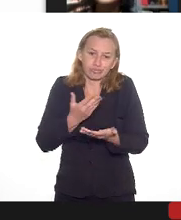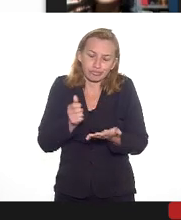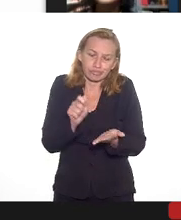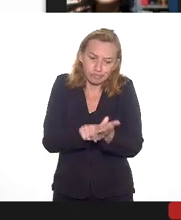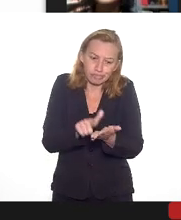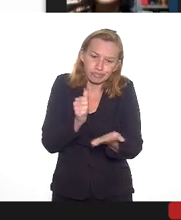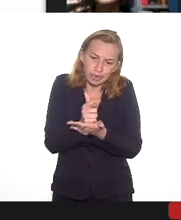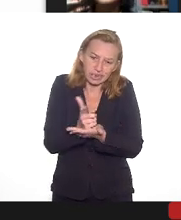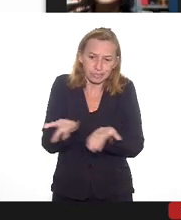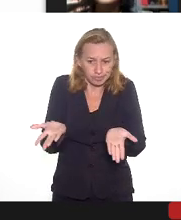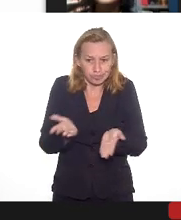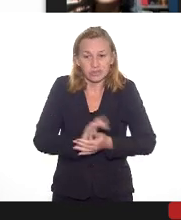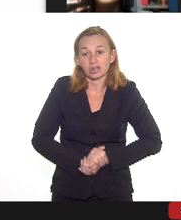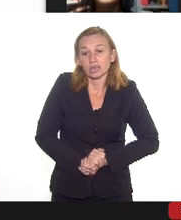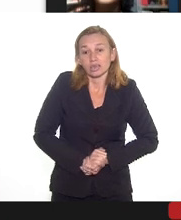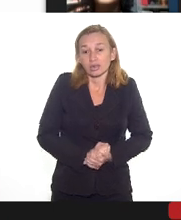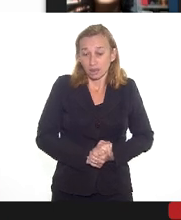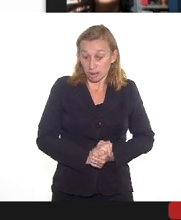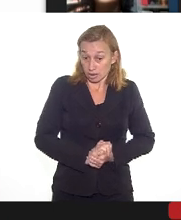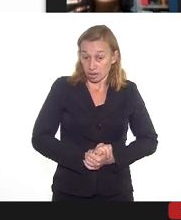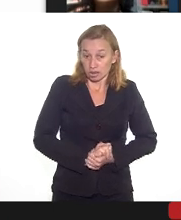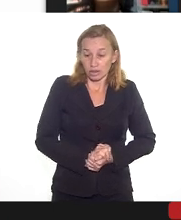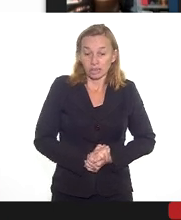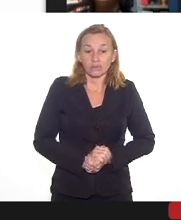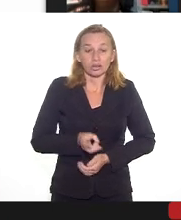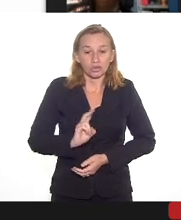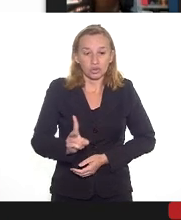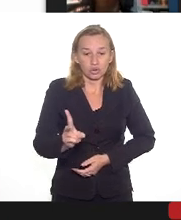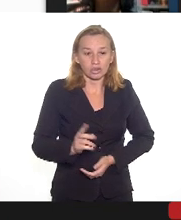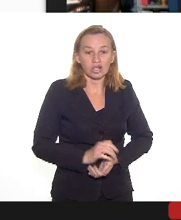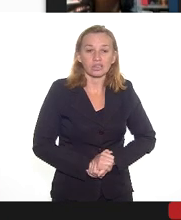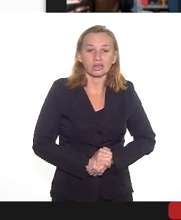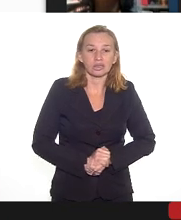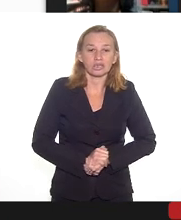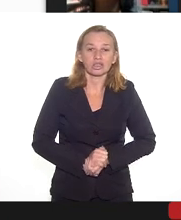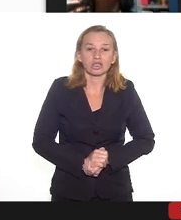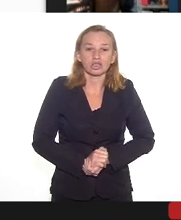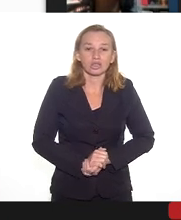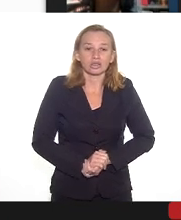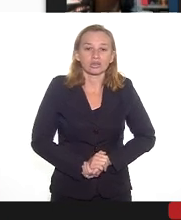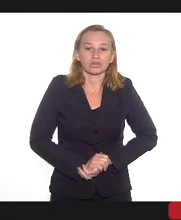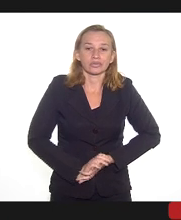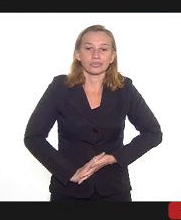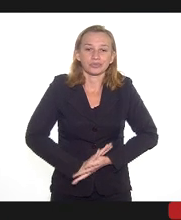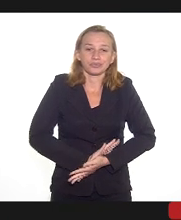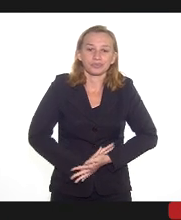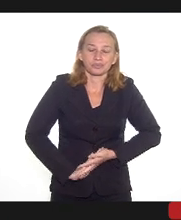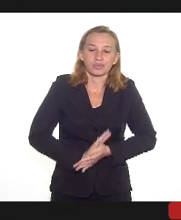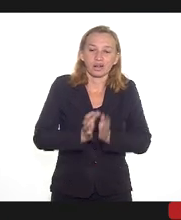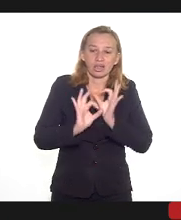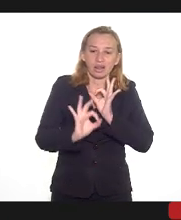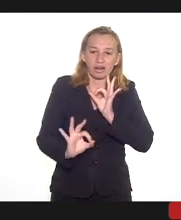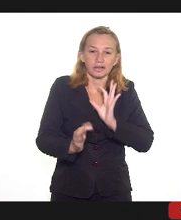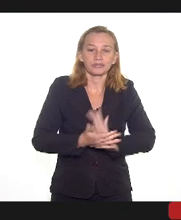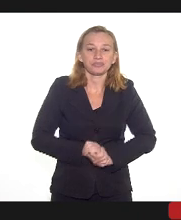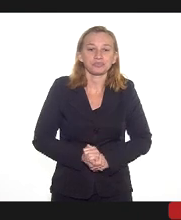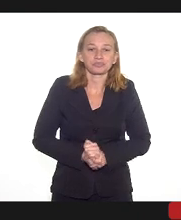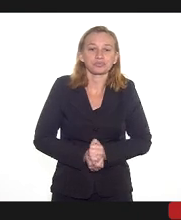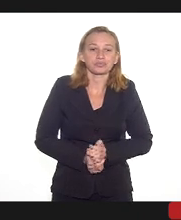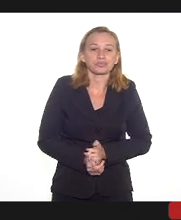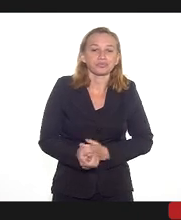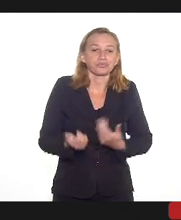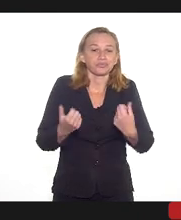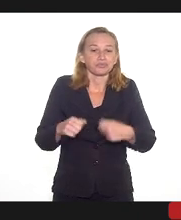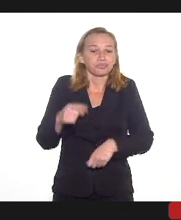pagamento. Bom, dando continuidade, só para não me alongar muito, com isso, a gente